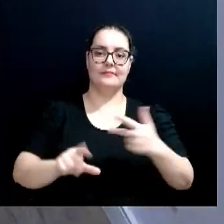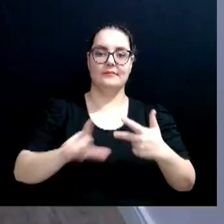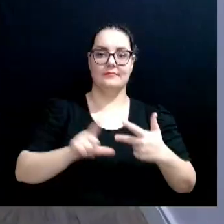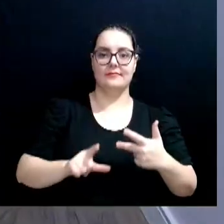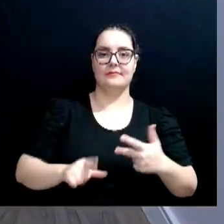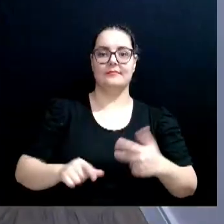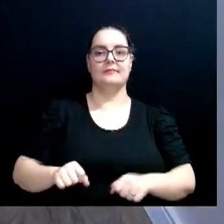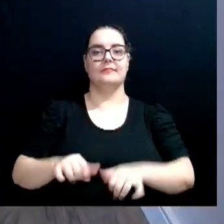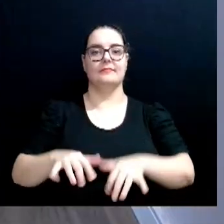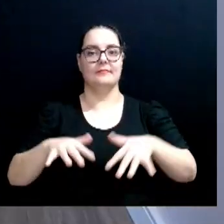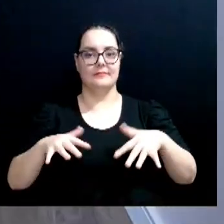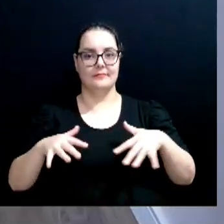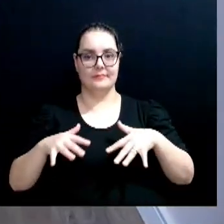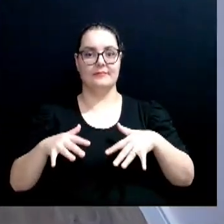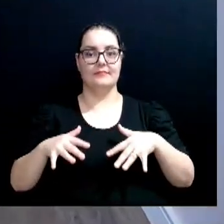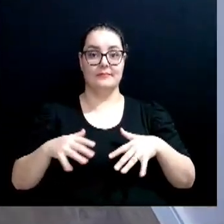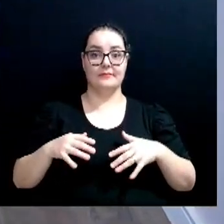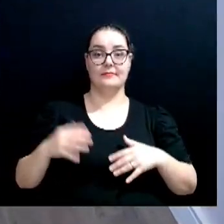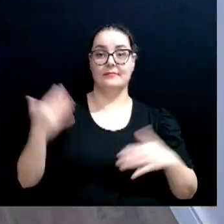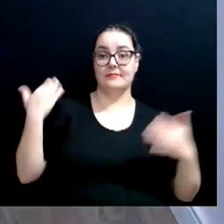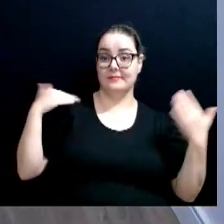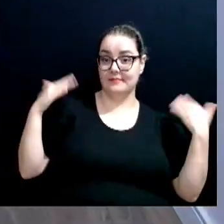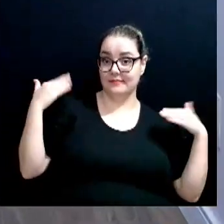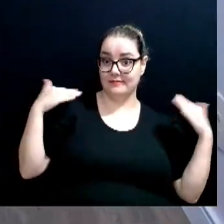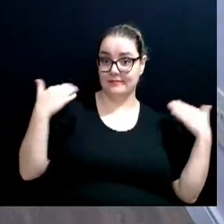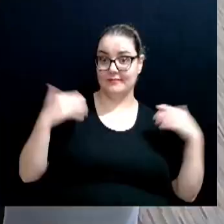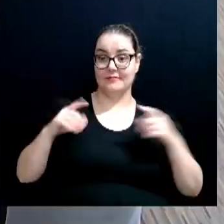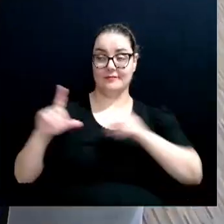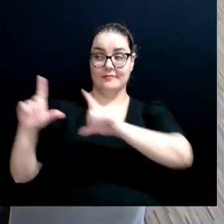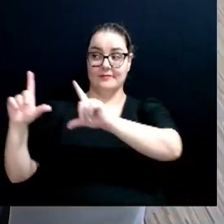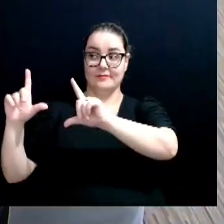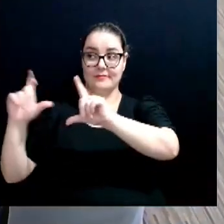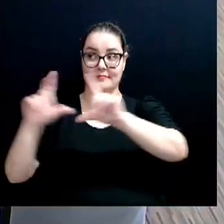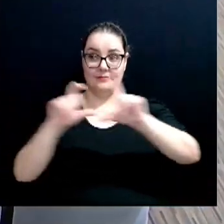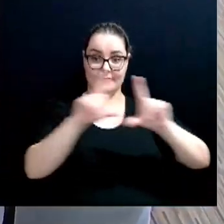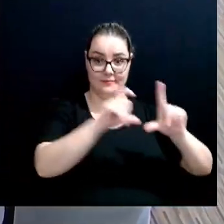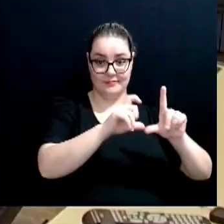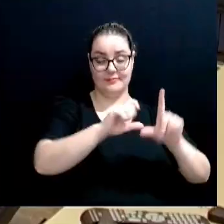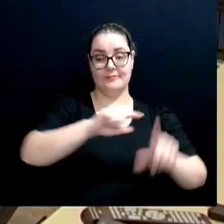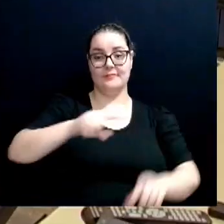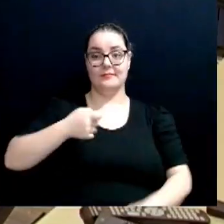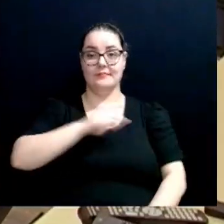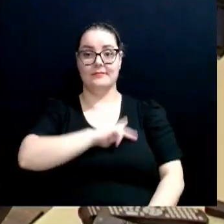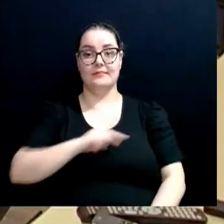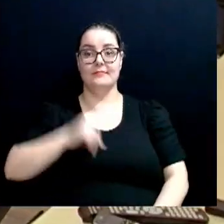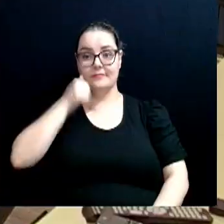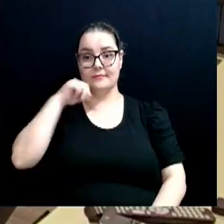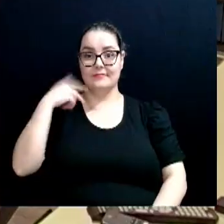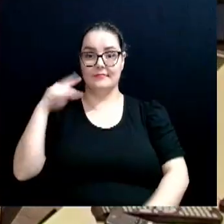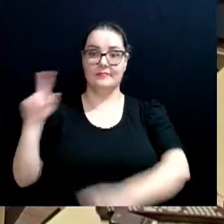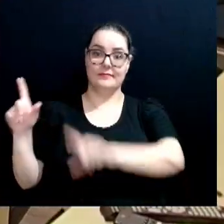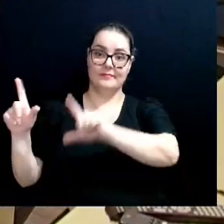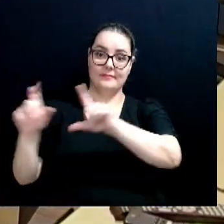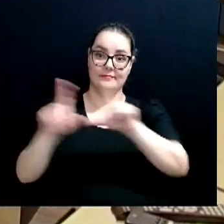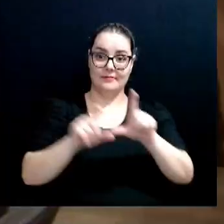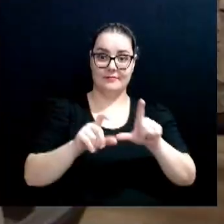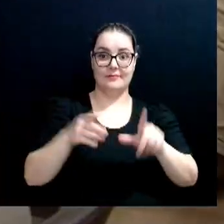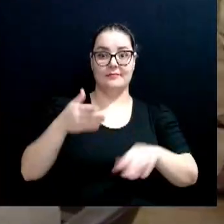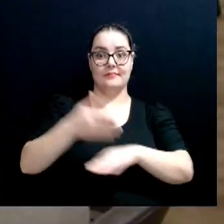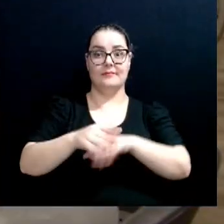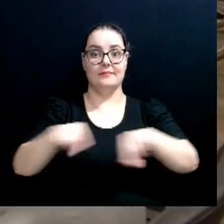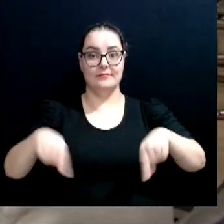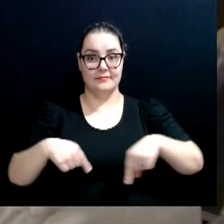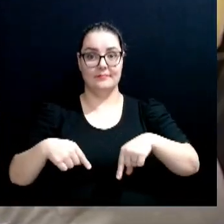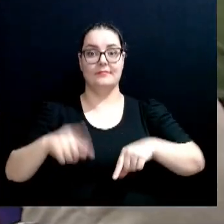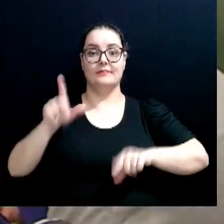um tour nos espaços como a galeria de ex-presidentes e das vereadoras, passam pelo estúdio da TV Câmara e